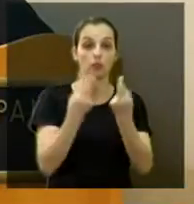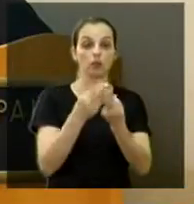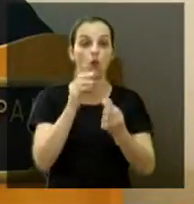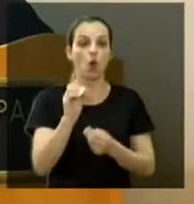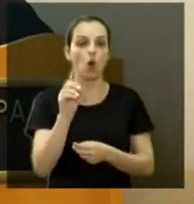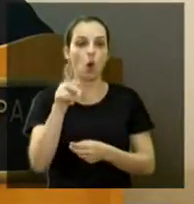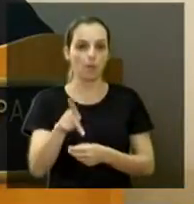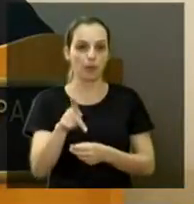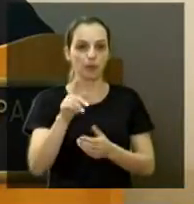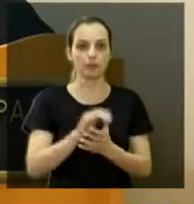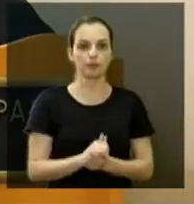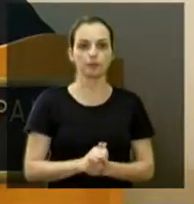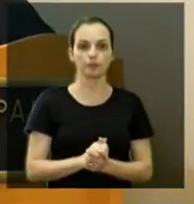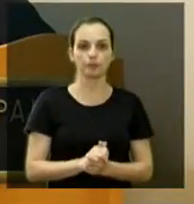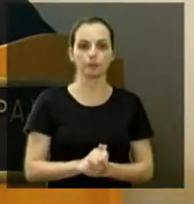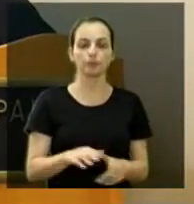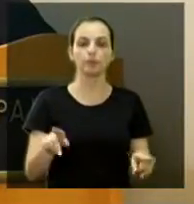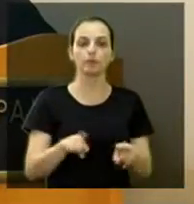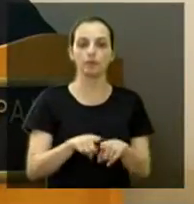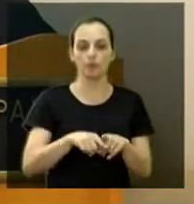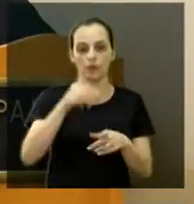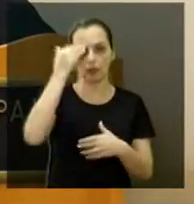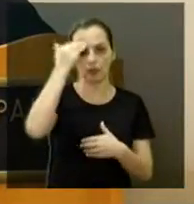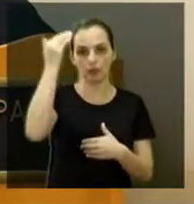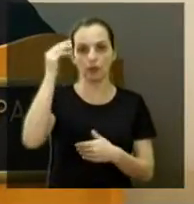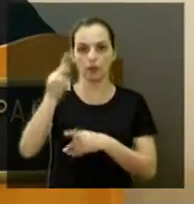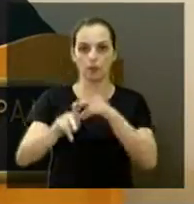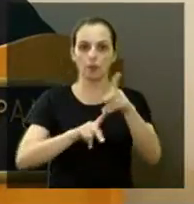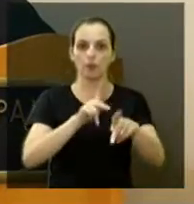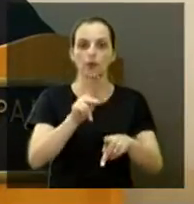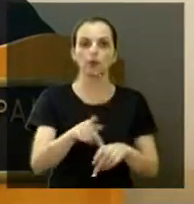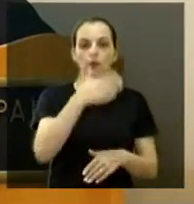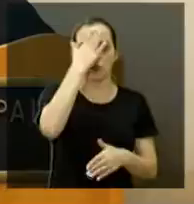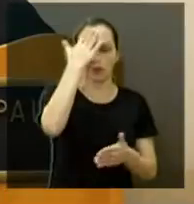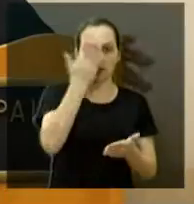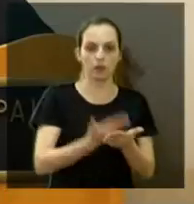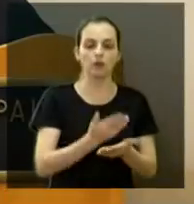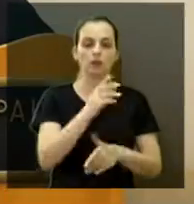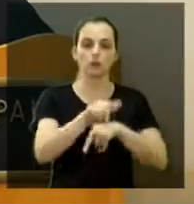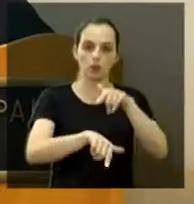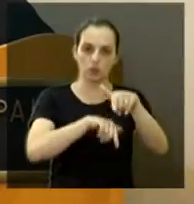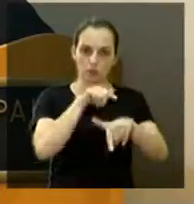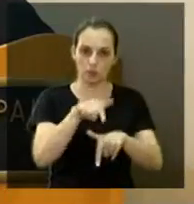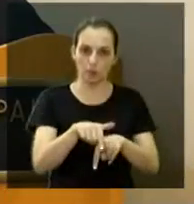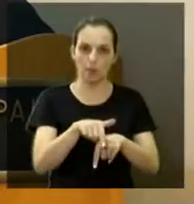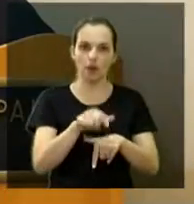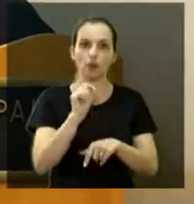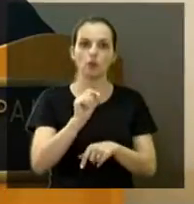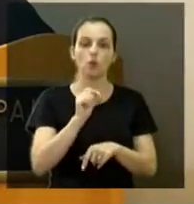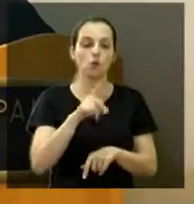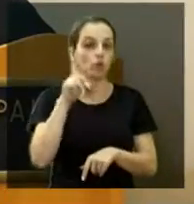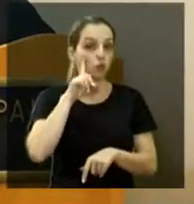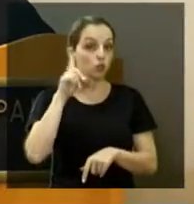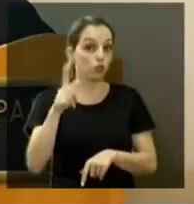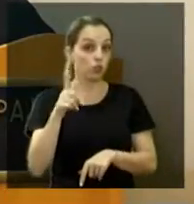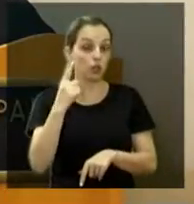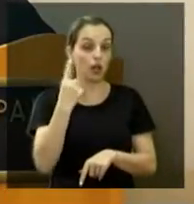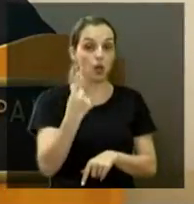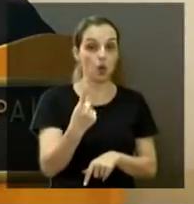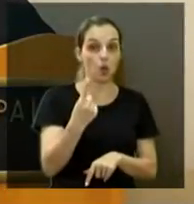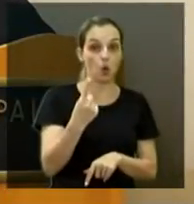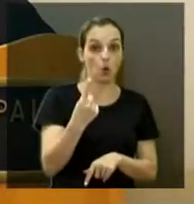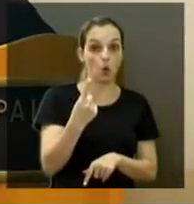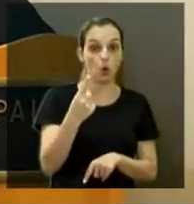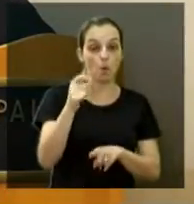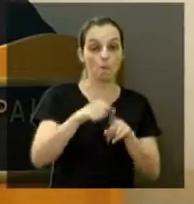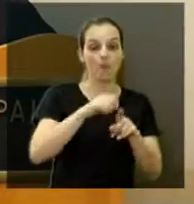também agradecer também toda a população de Araraquara que sempre confiou no nosso trabalho. Inclusive, no dia 1º de 2017